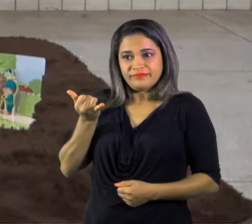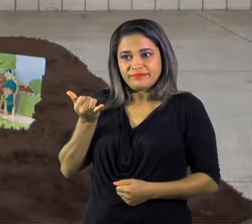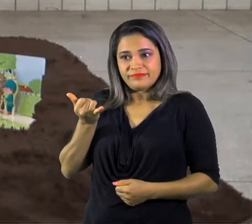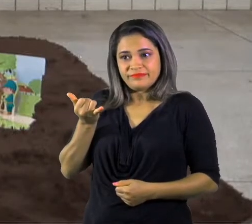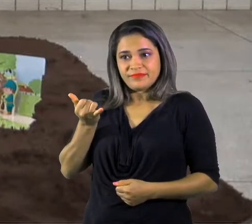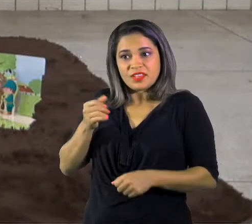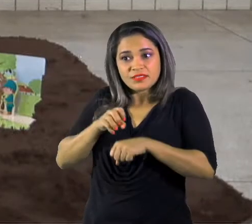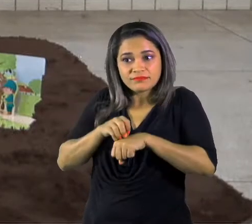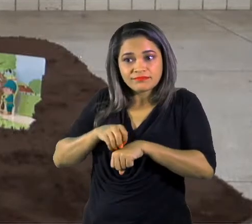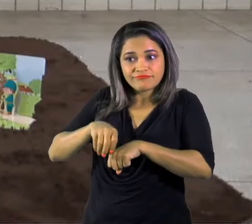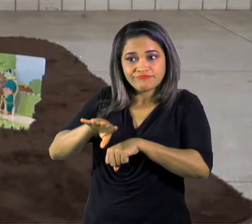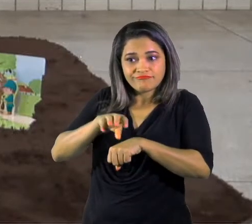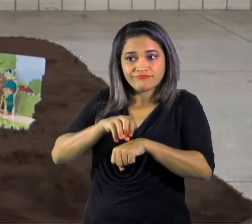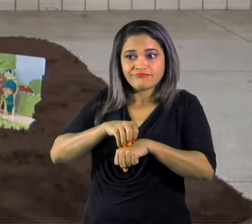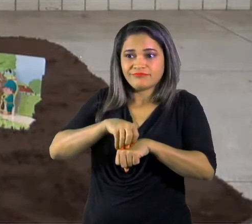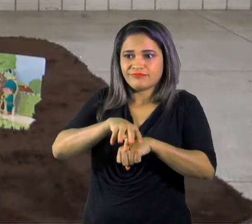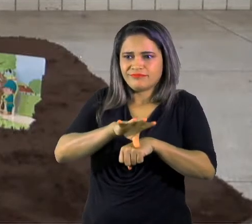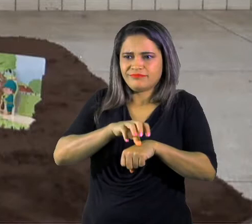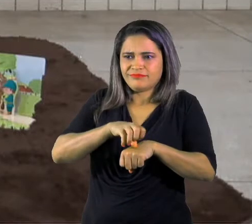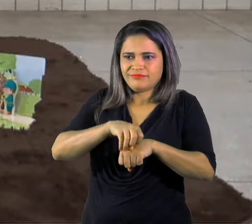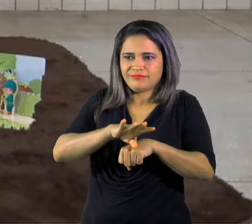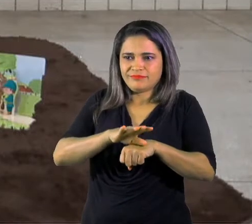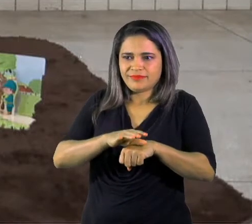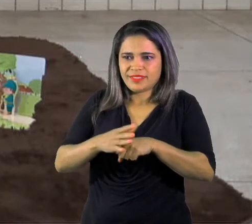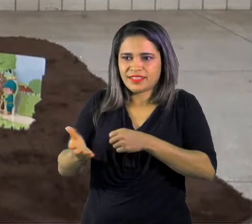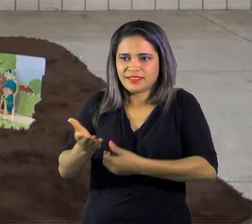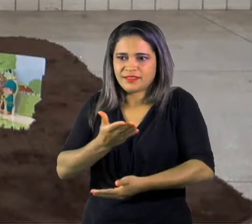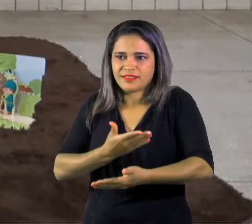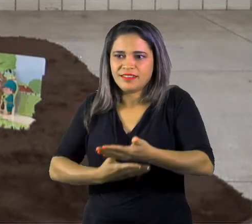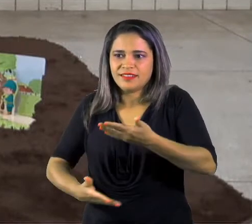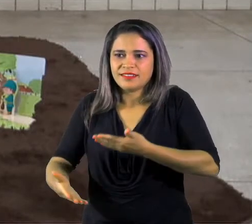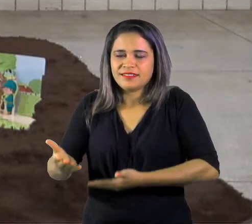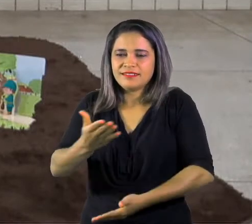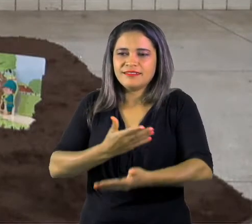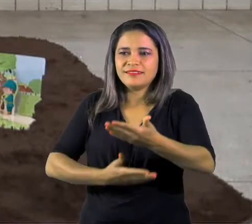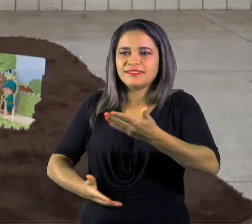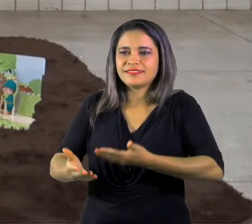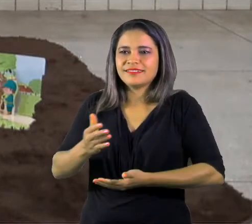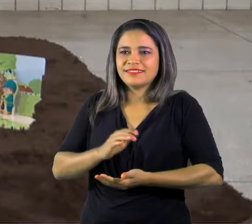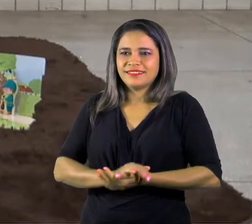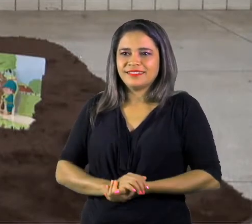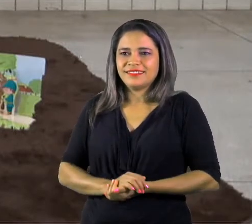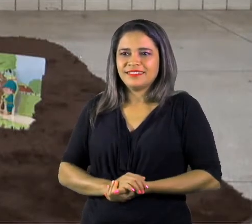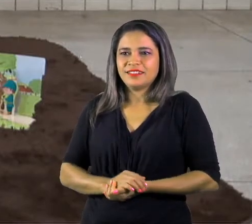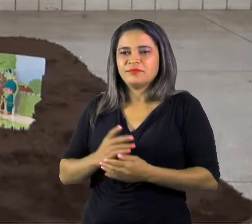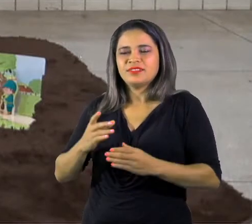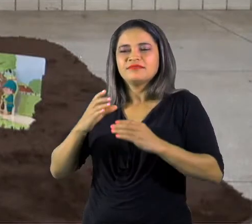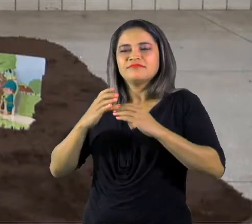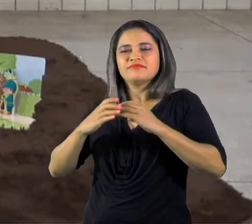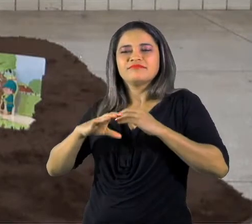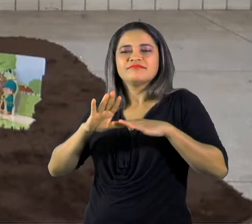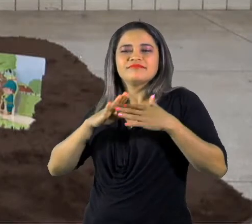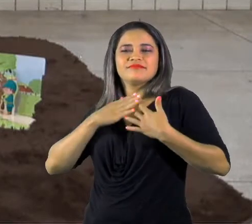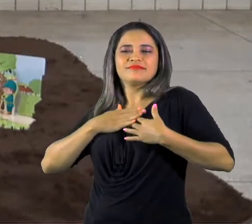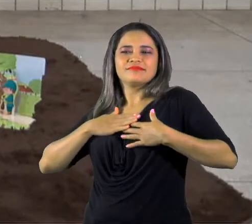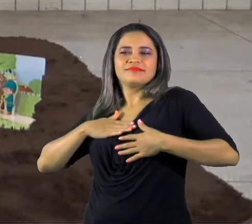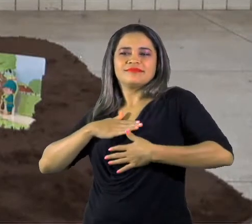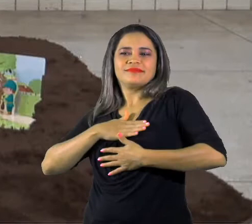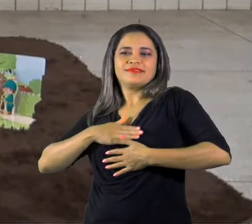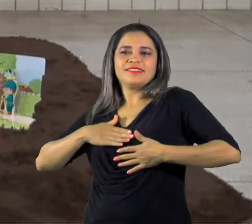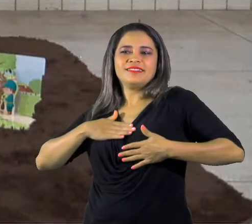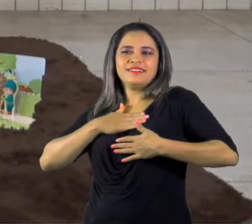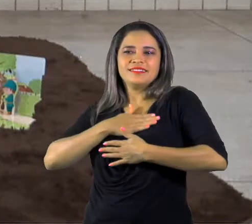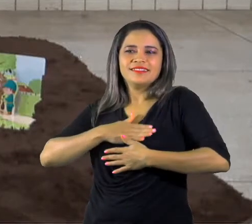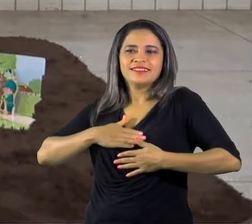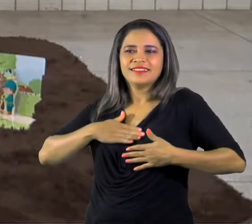aproveitem essa sugestão para que essa interação aconteça de uma forma muito brincante, muito prazerosa e muito lúdica.